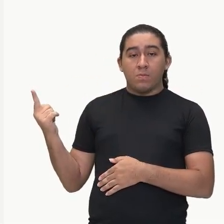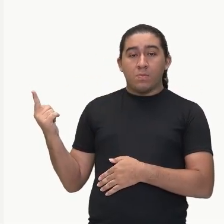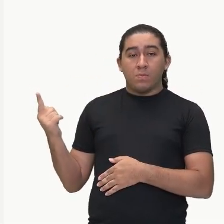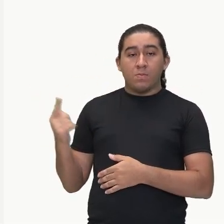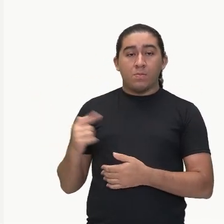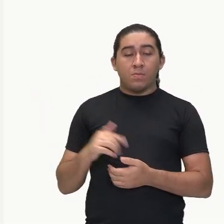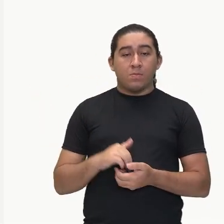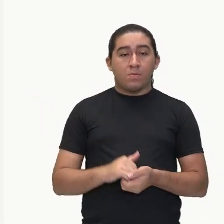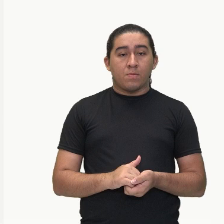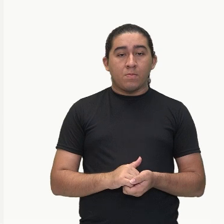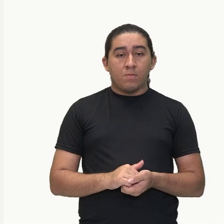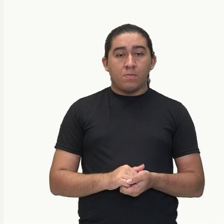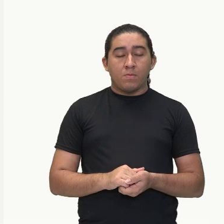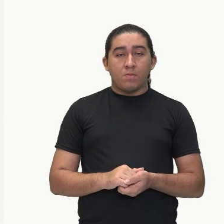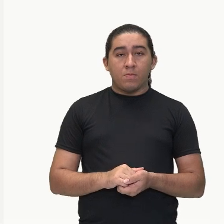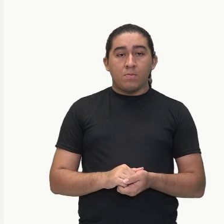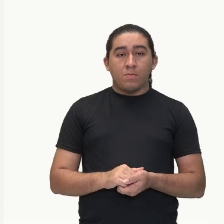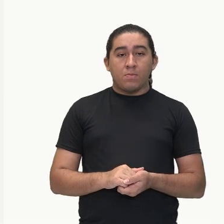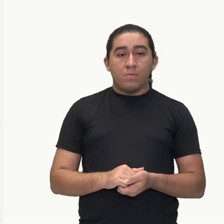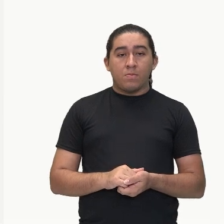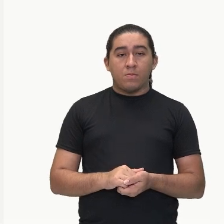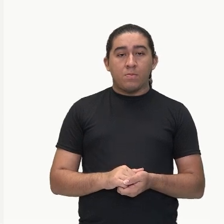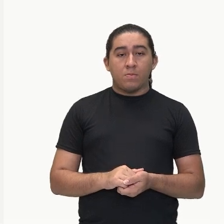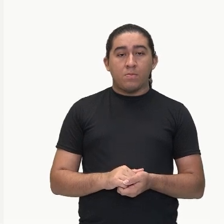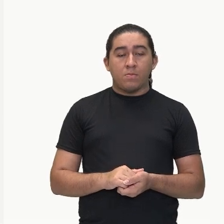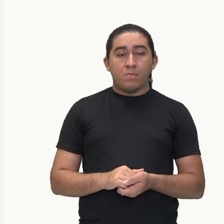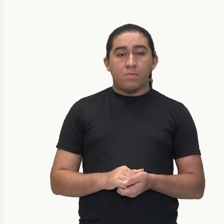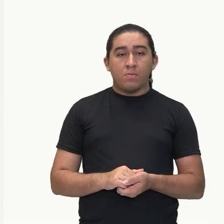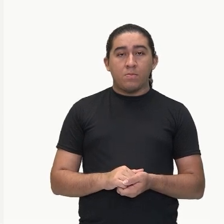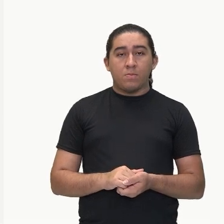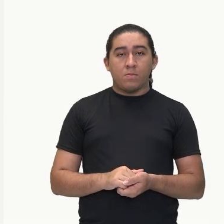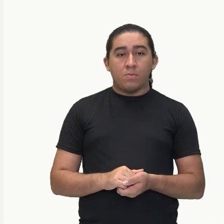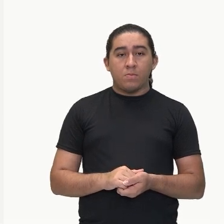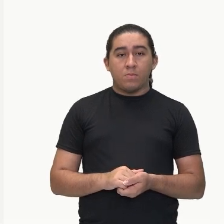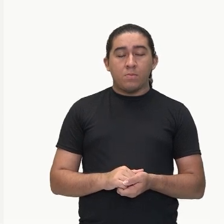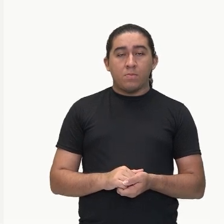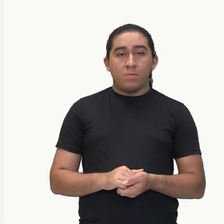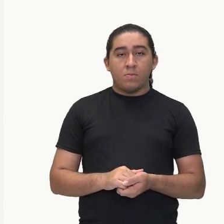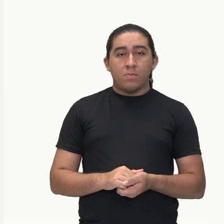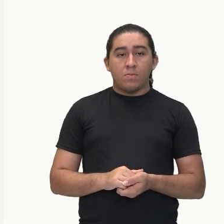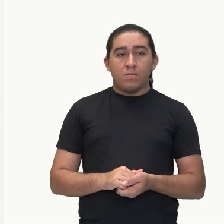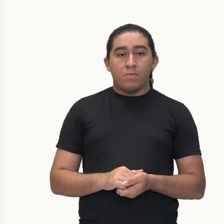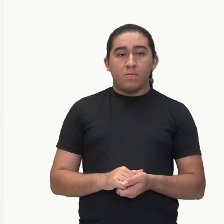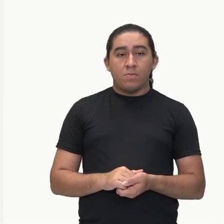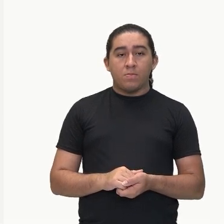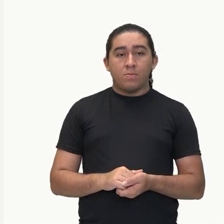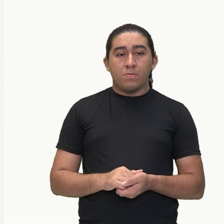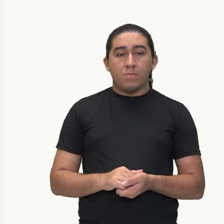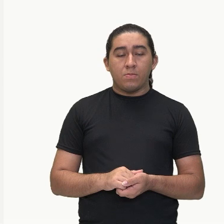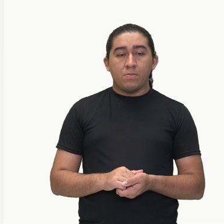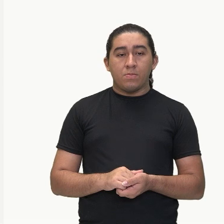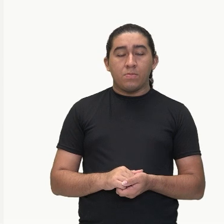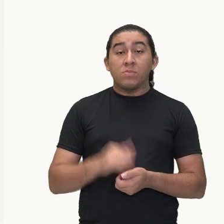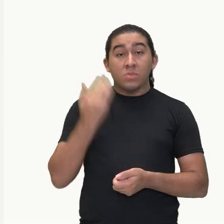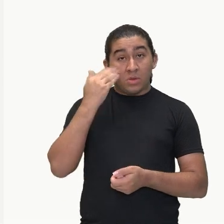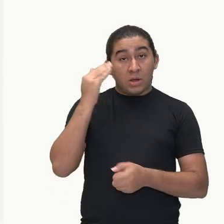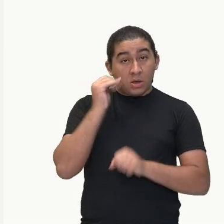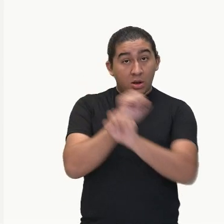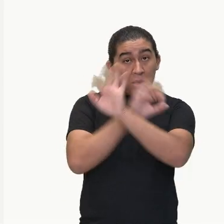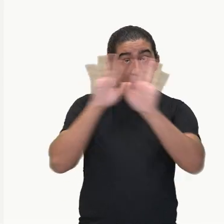bateram 3 horas, soaram 5 horas, soou 1 hora. Estão entendendo